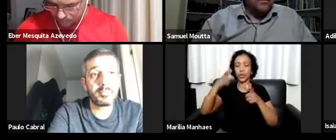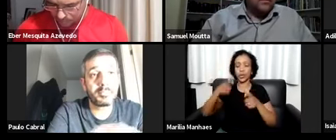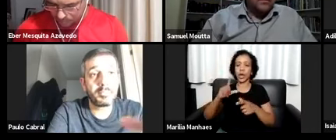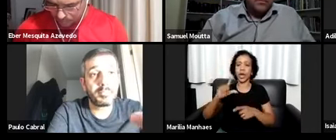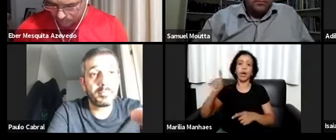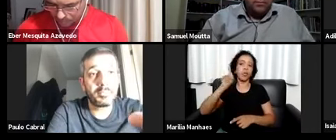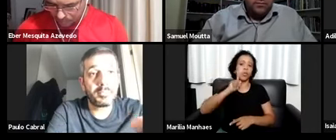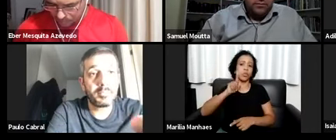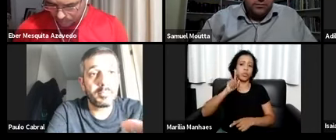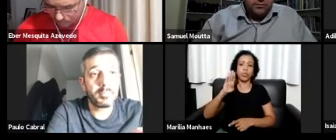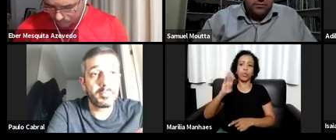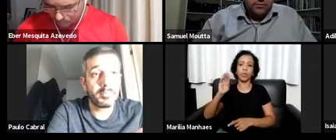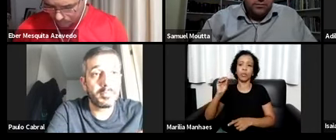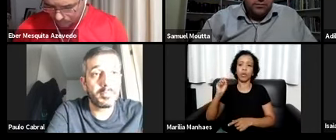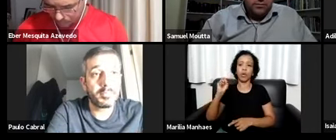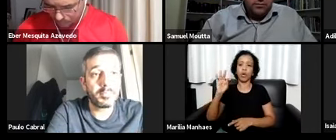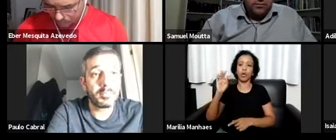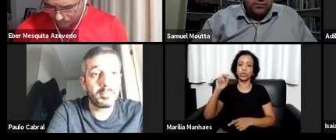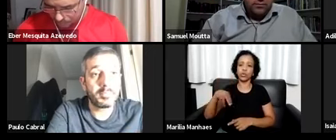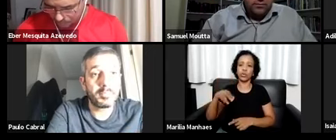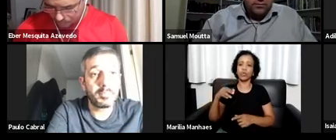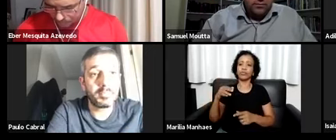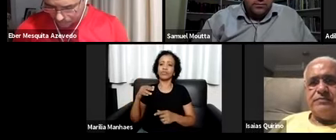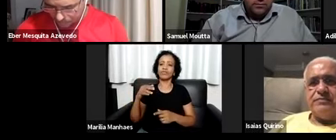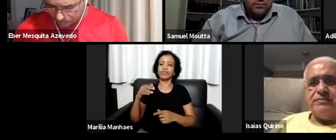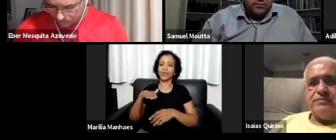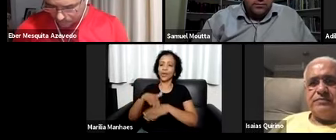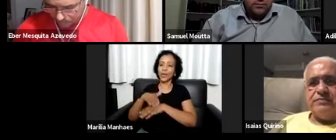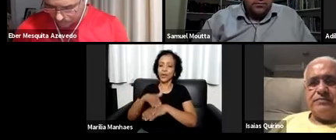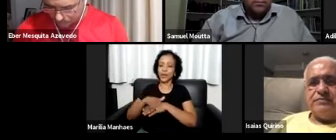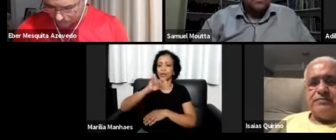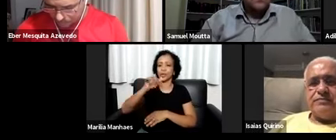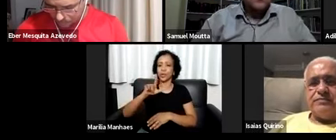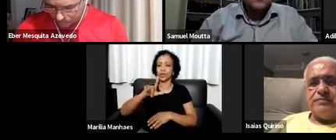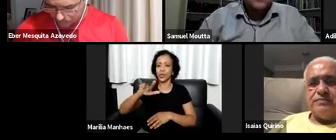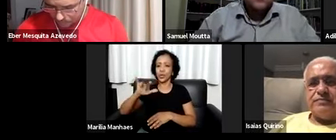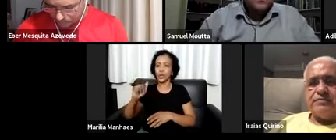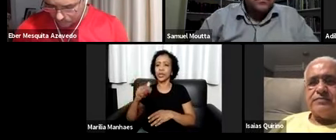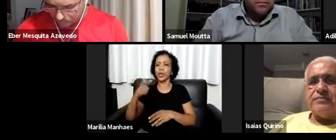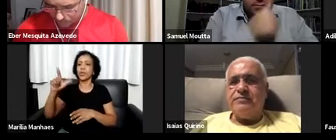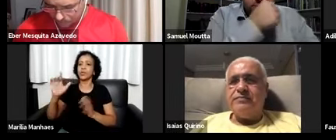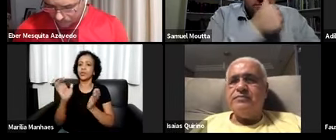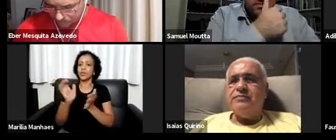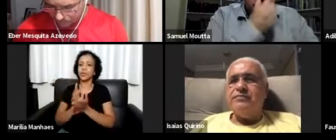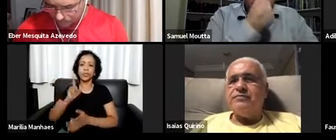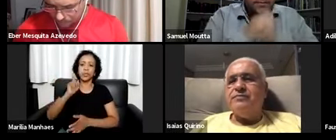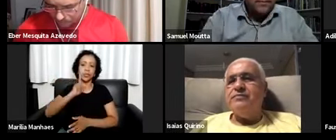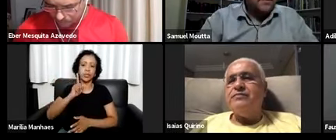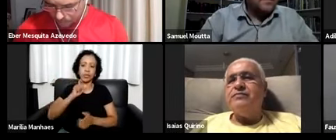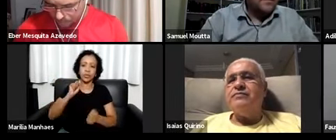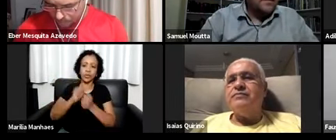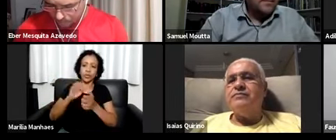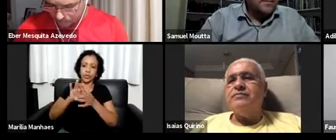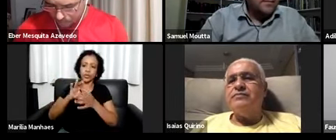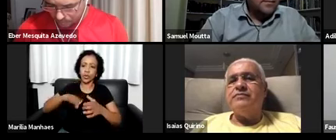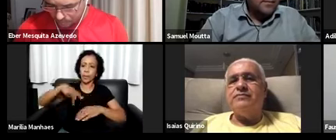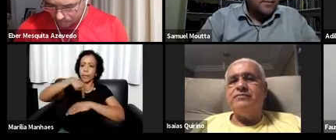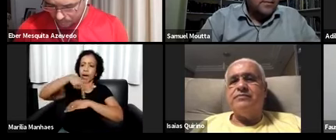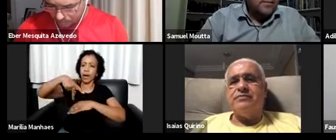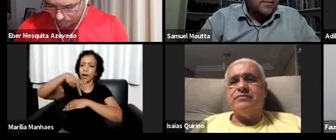Unidos, a Júlia Raj, boa noite, Júlia, aí de Boston conosco, Massachusetts conosco, temos gente também de outros países